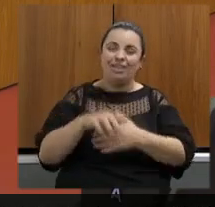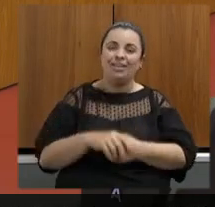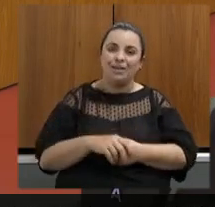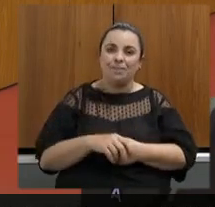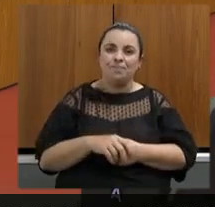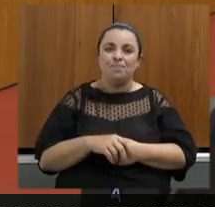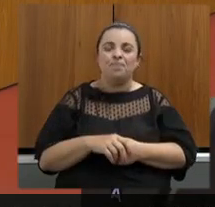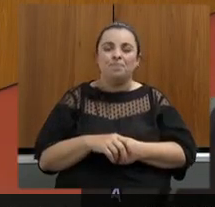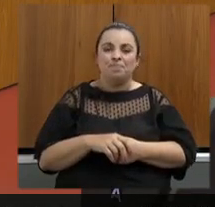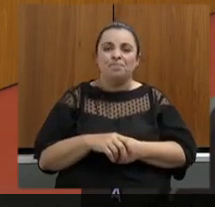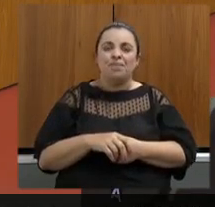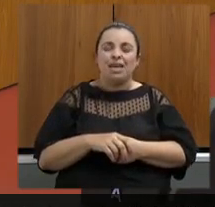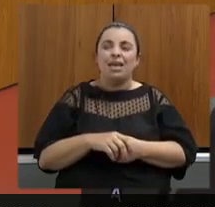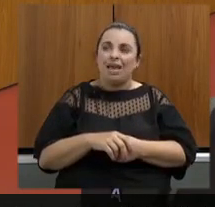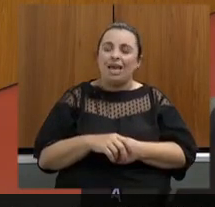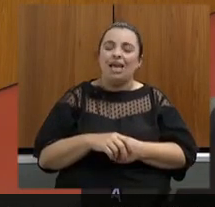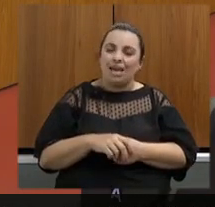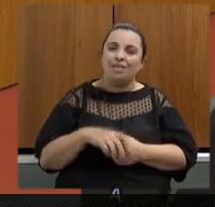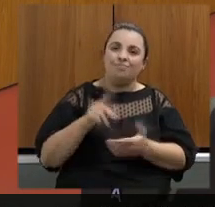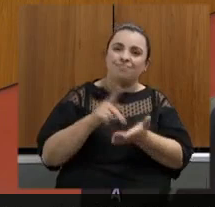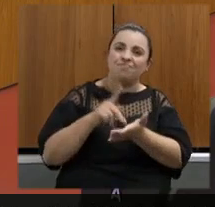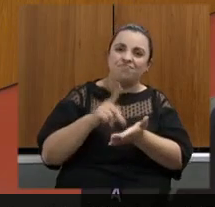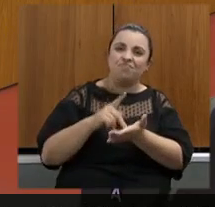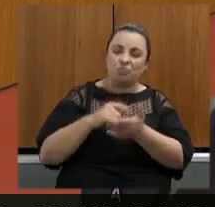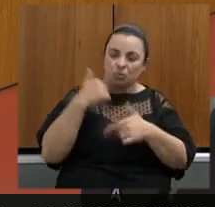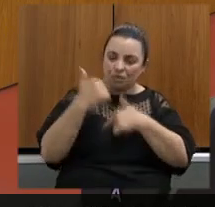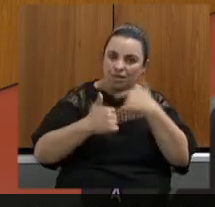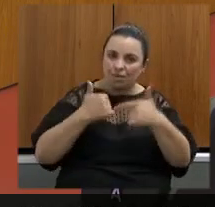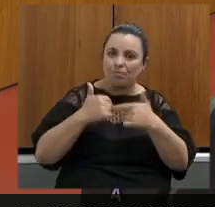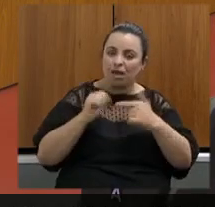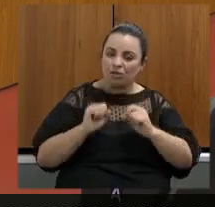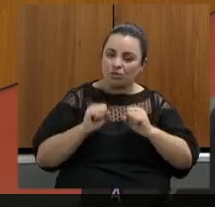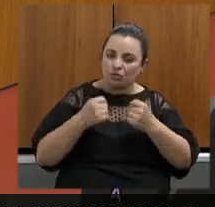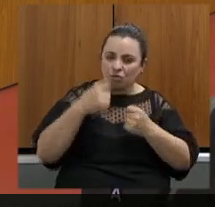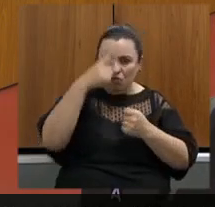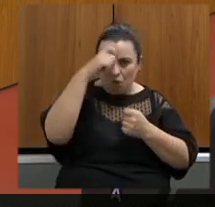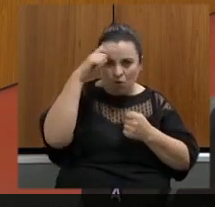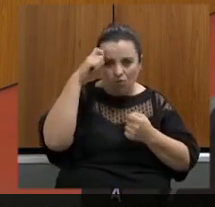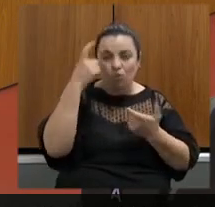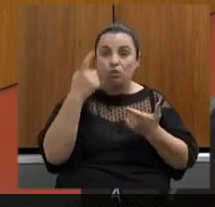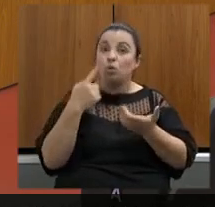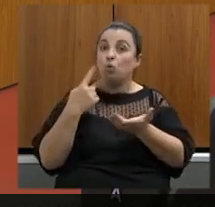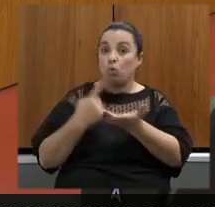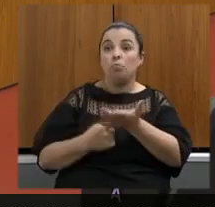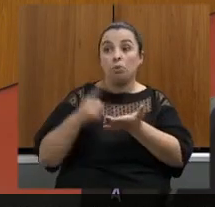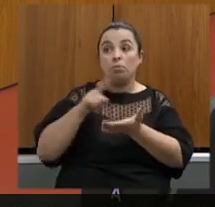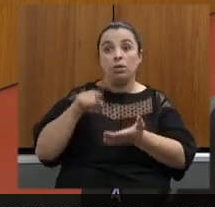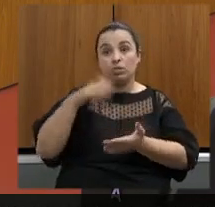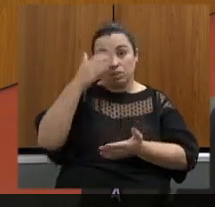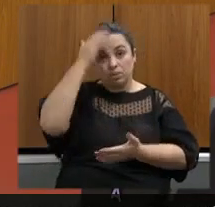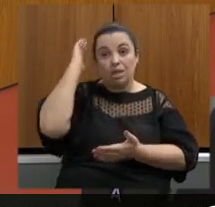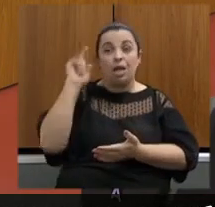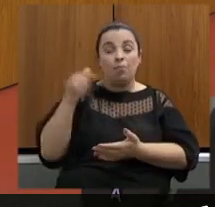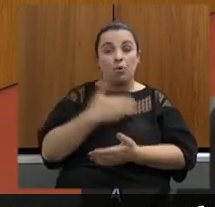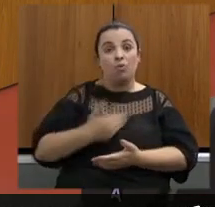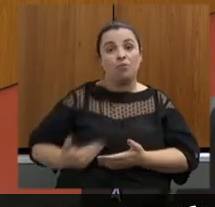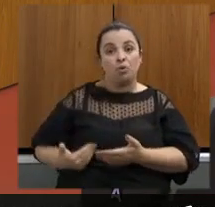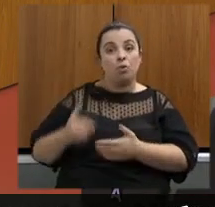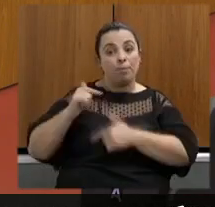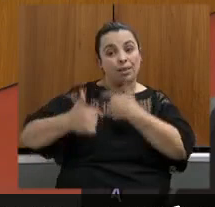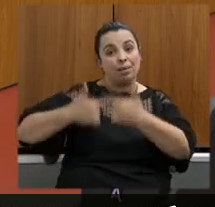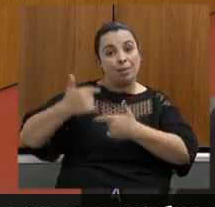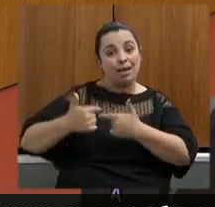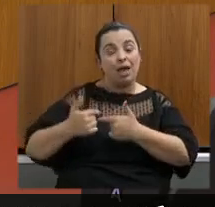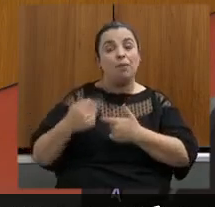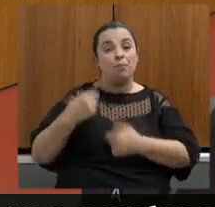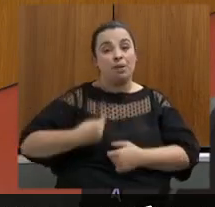deputada é muito trabalho muito esforço e um compromisso né o compromisso do nosso Governador Romeu Zema de atuar para melhorar a